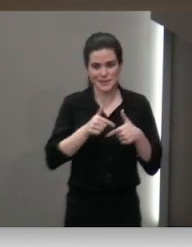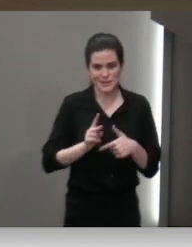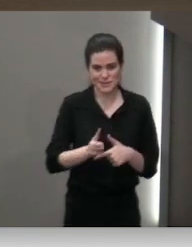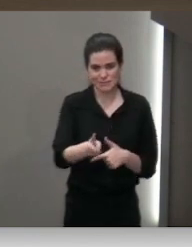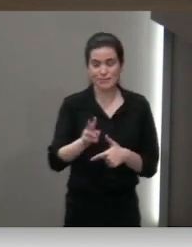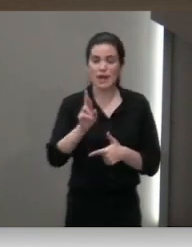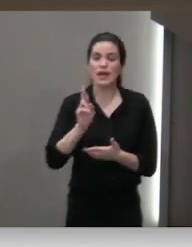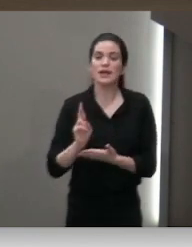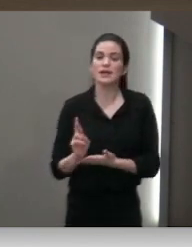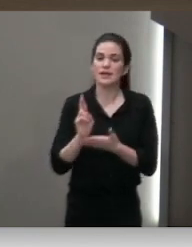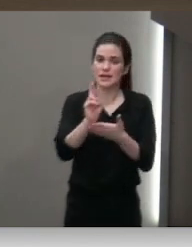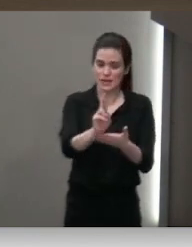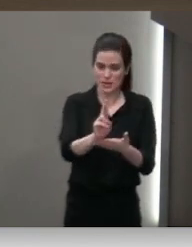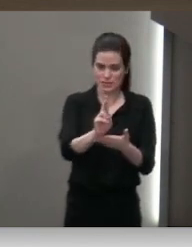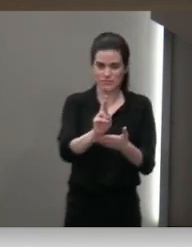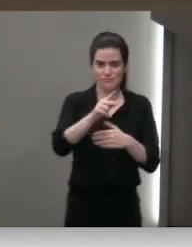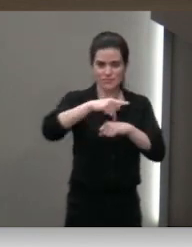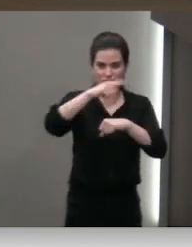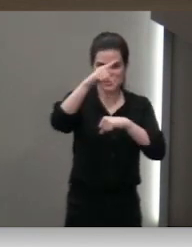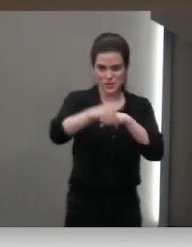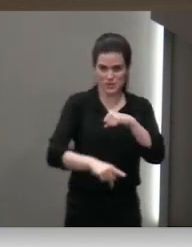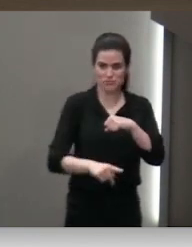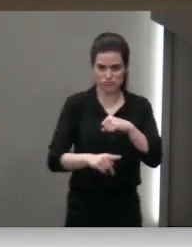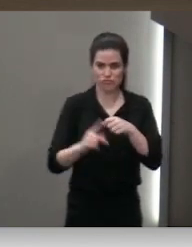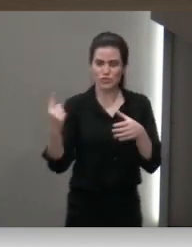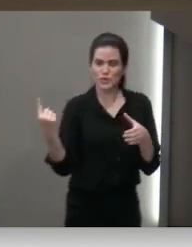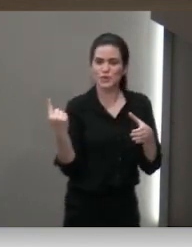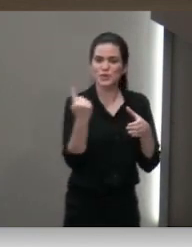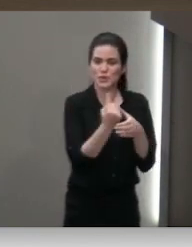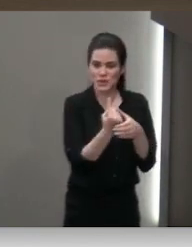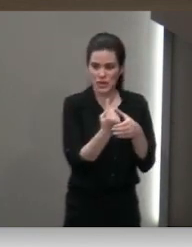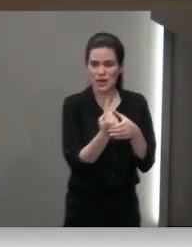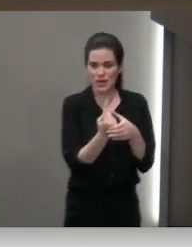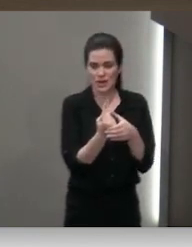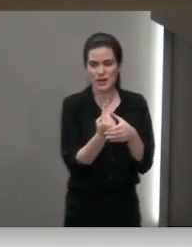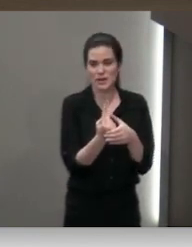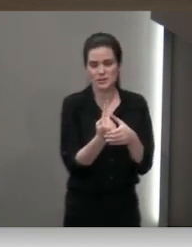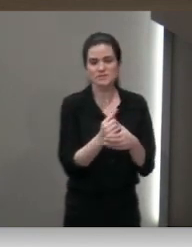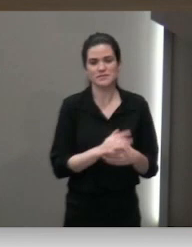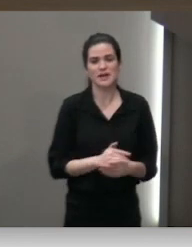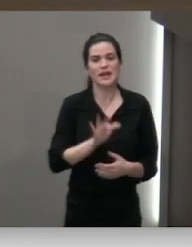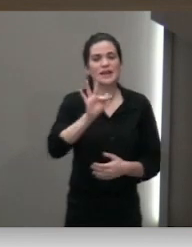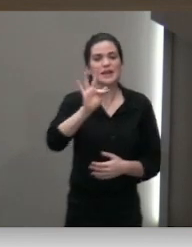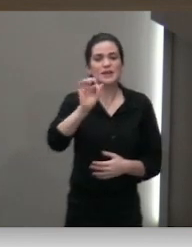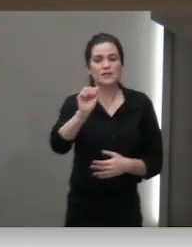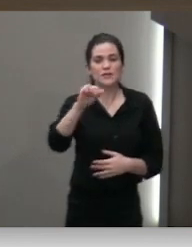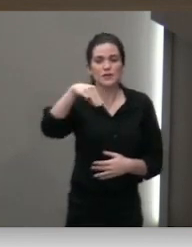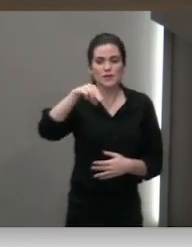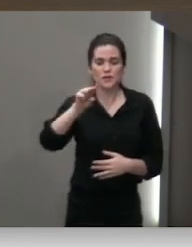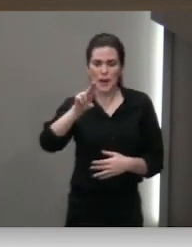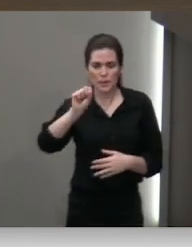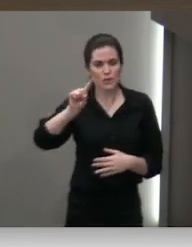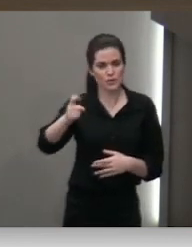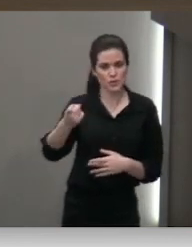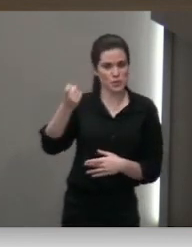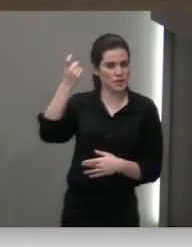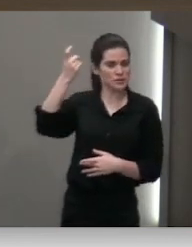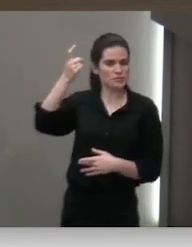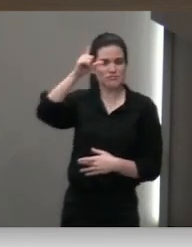Representou Passo Fundo como integrante do Conselho da FAMUS, por indicação do ex-prefeito Ayrton Dipe.